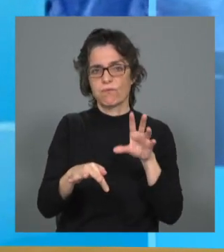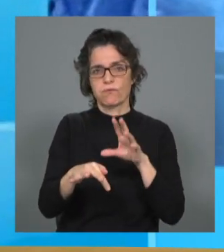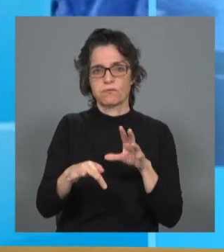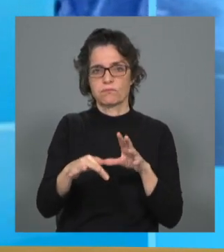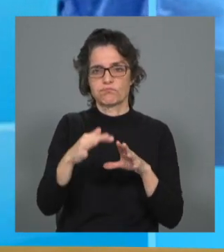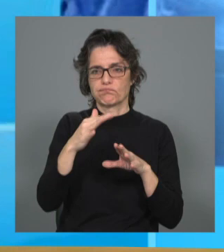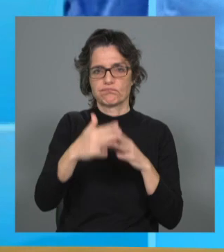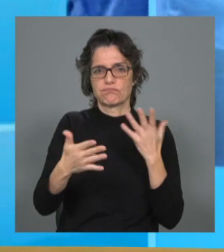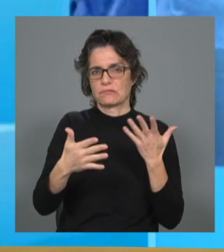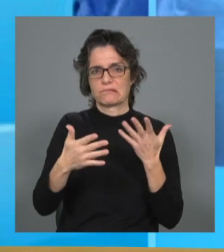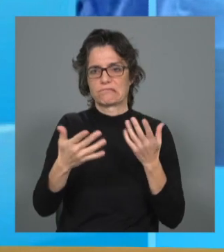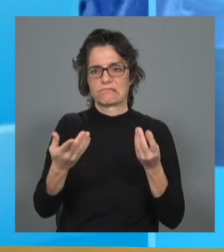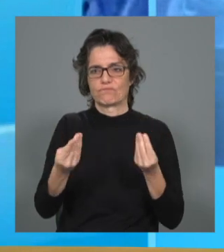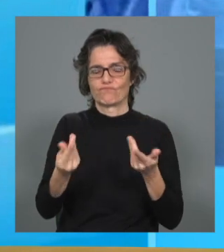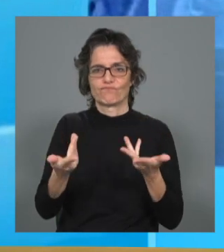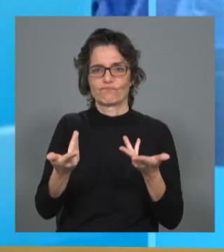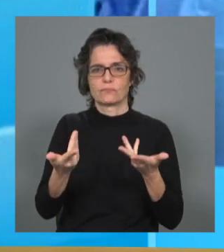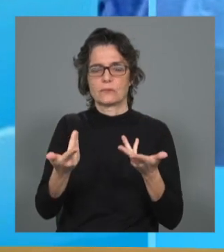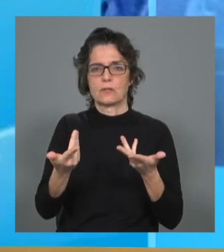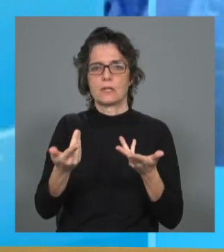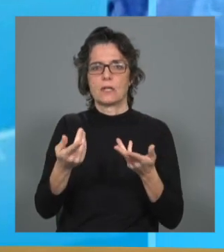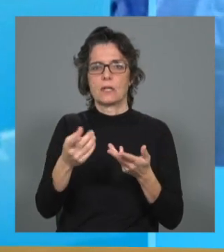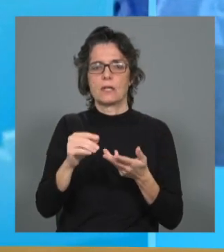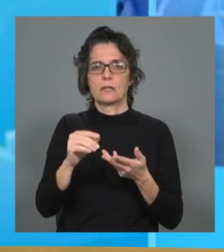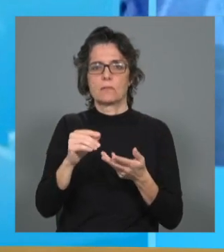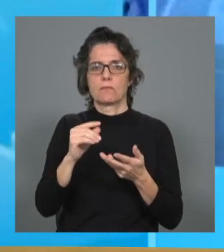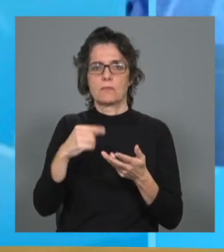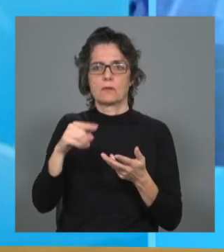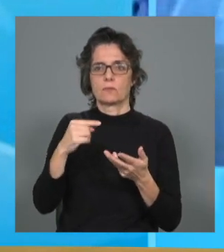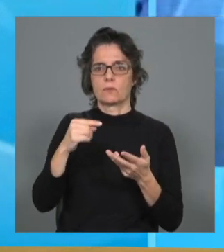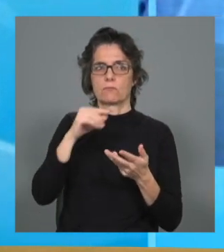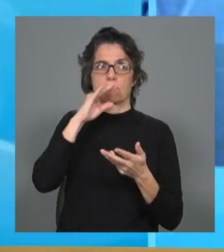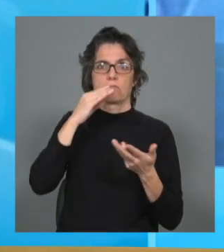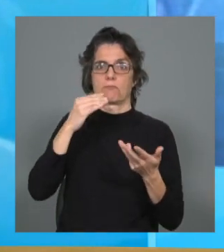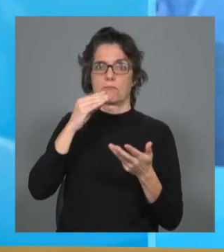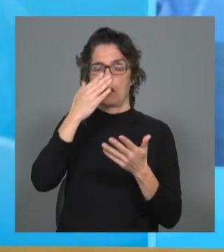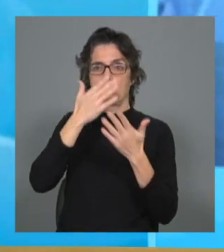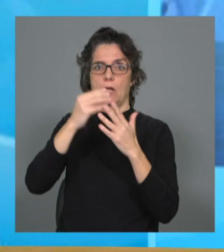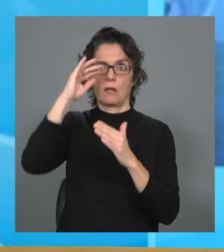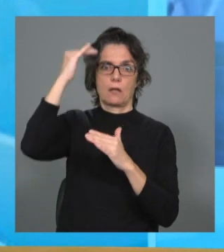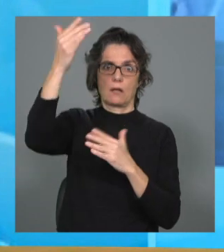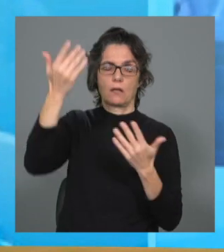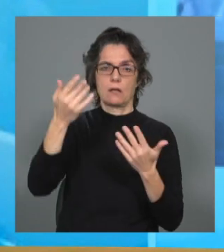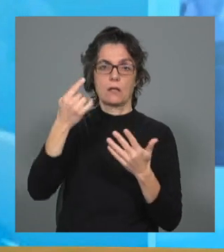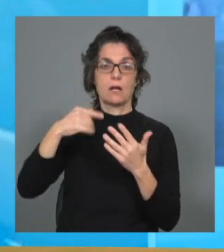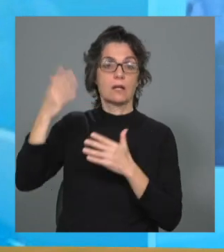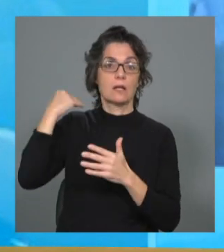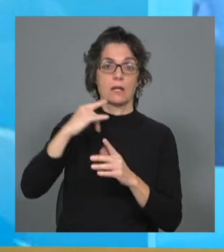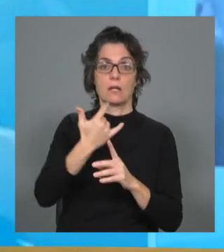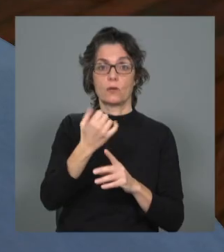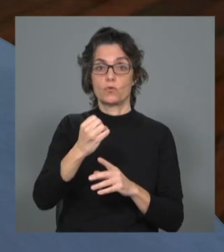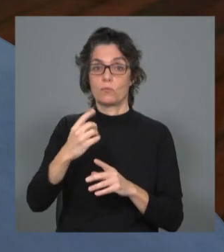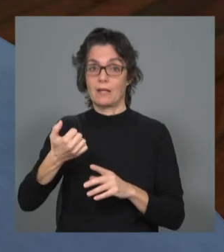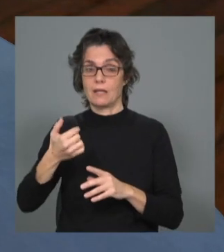e se calhar menos expectável, se nós pensarmos naquilo que era o horizonte eleitoral aberto pela chamada geringonça em 2015, ela não